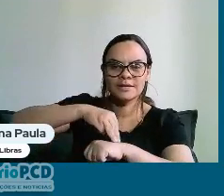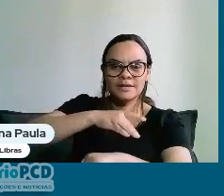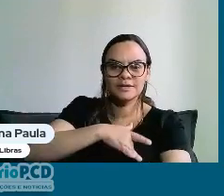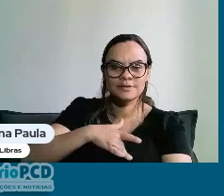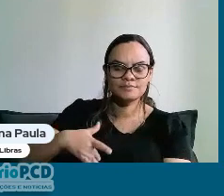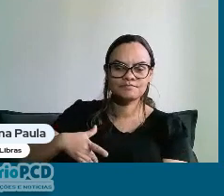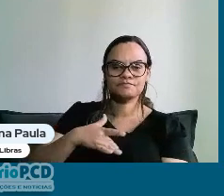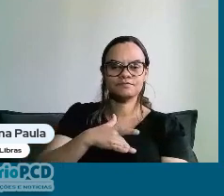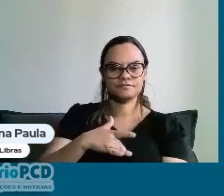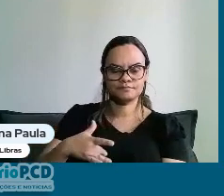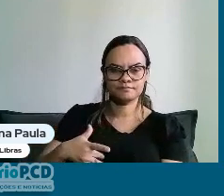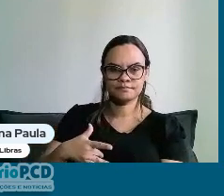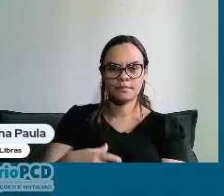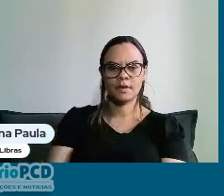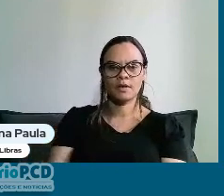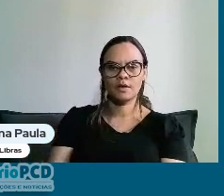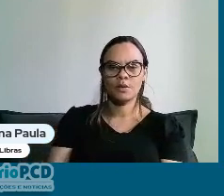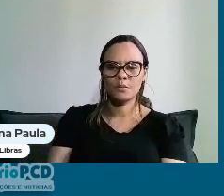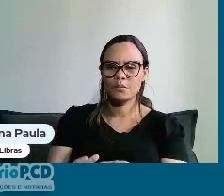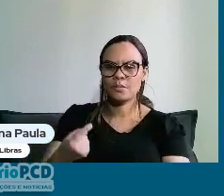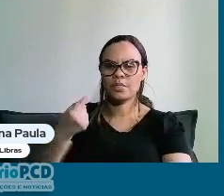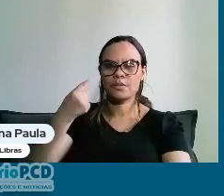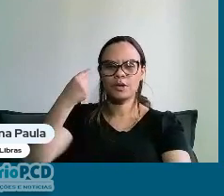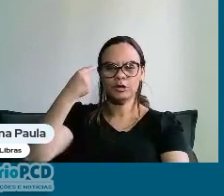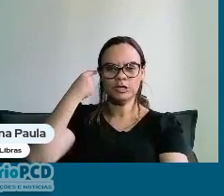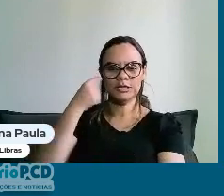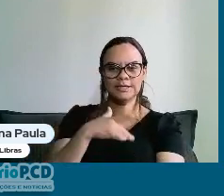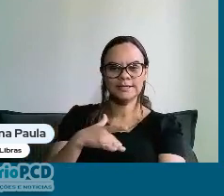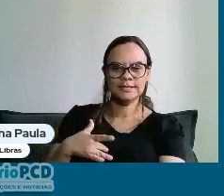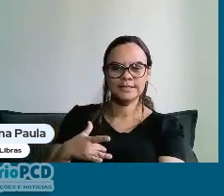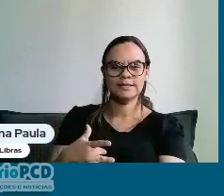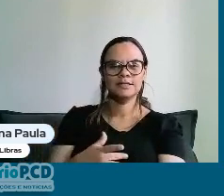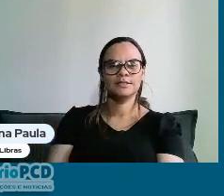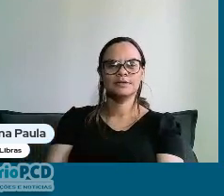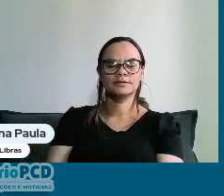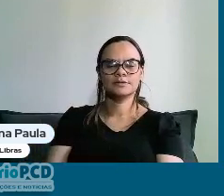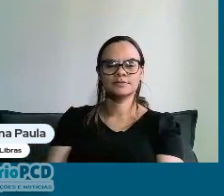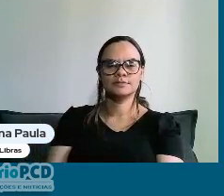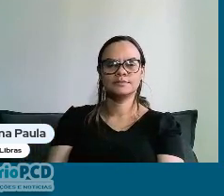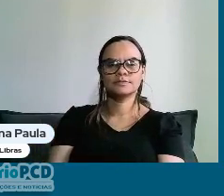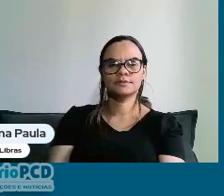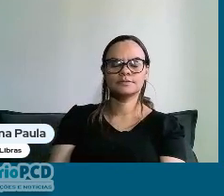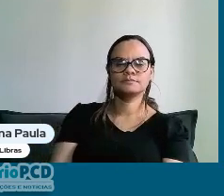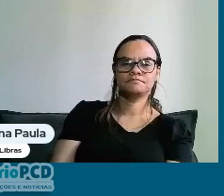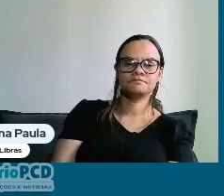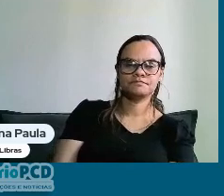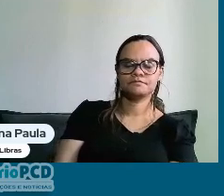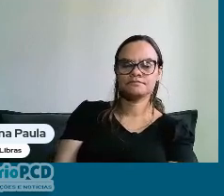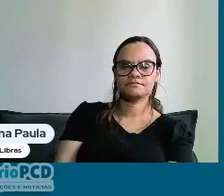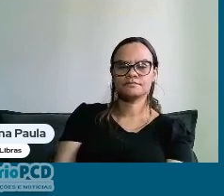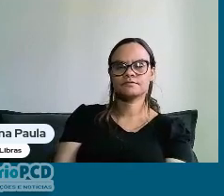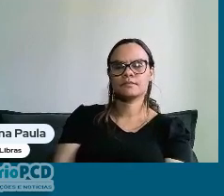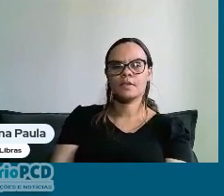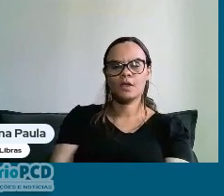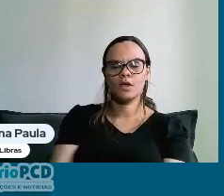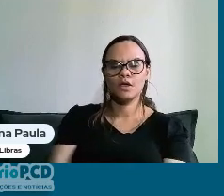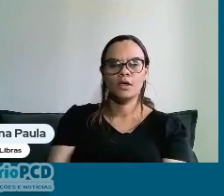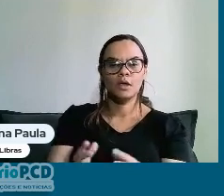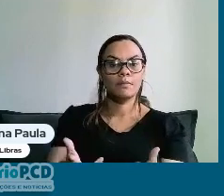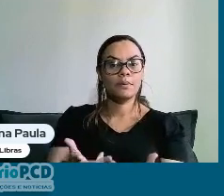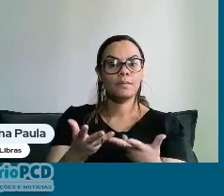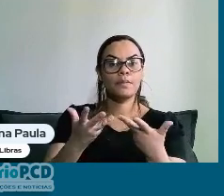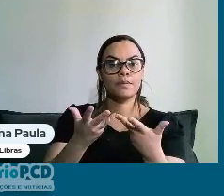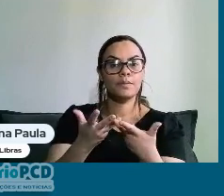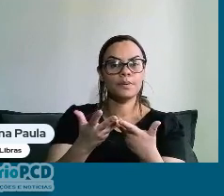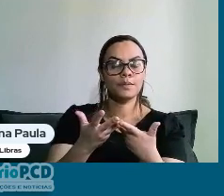não vem desse governo, já é uma política de saúde que já vem desde os primórdios do SUS, né? Cabe aqui a gente ilustrar e ressaltar de